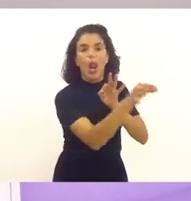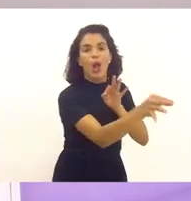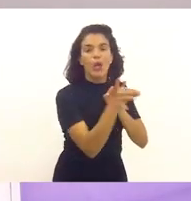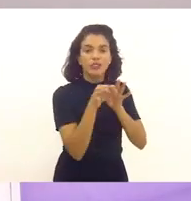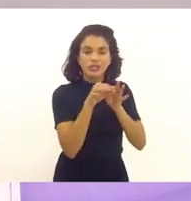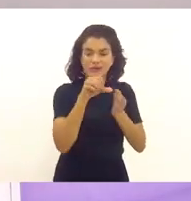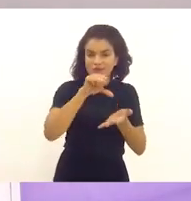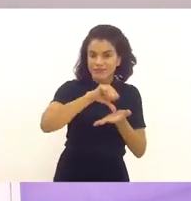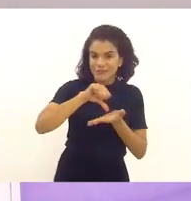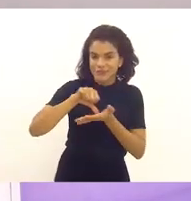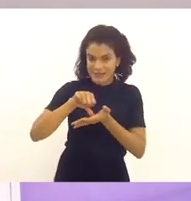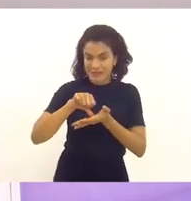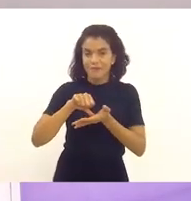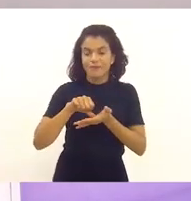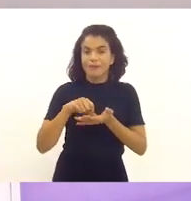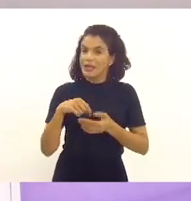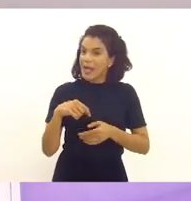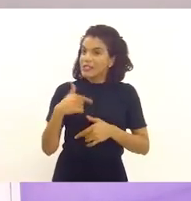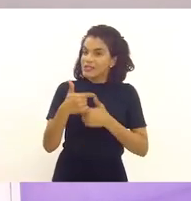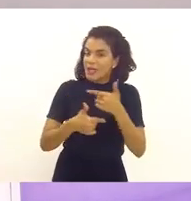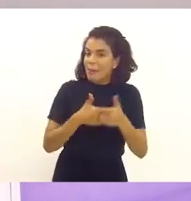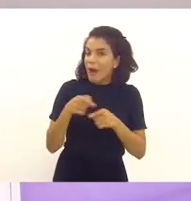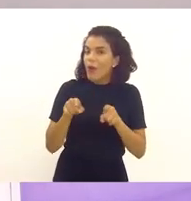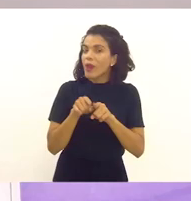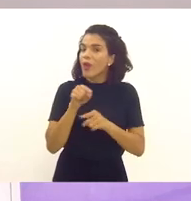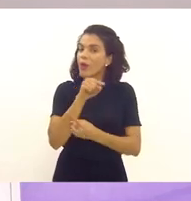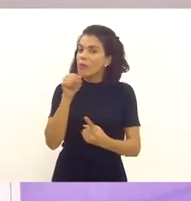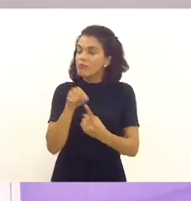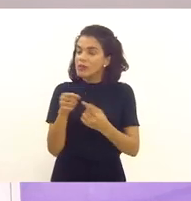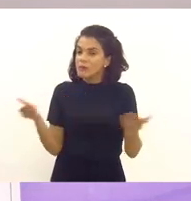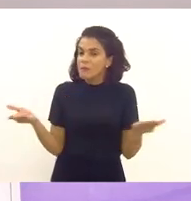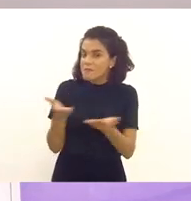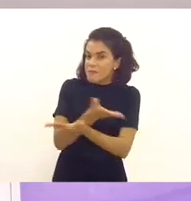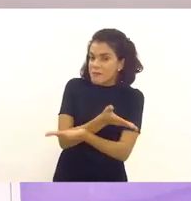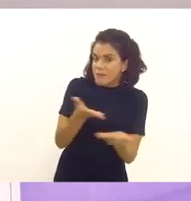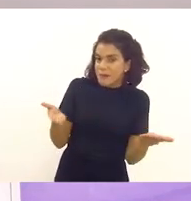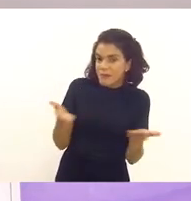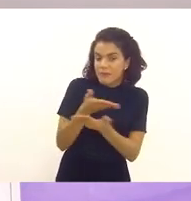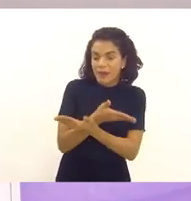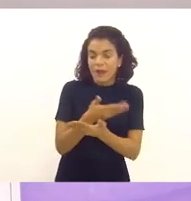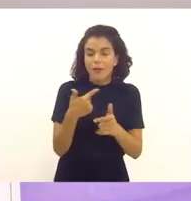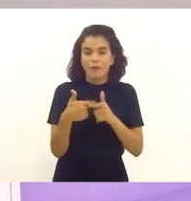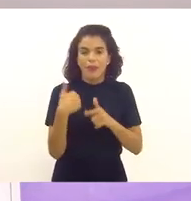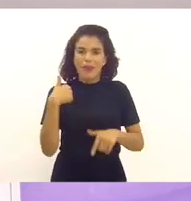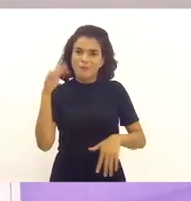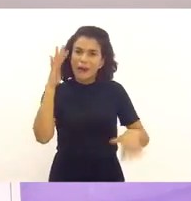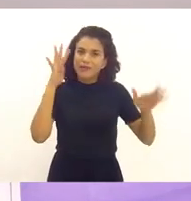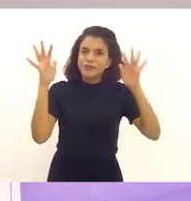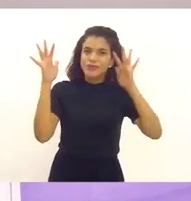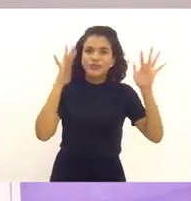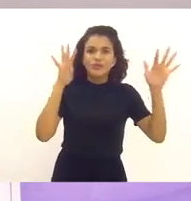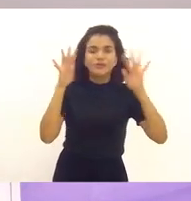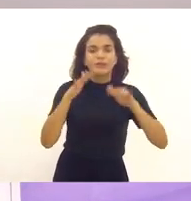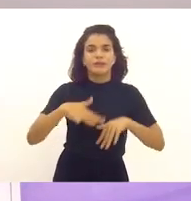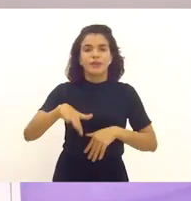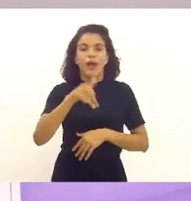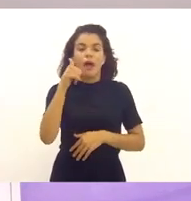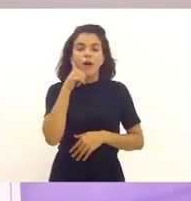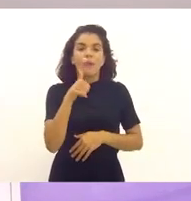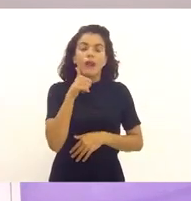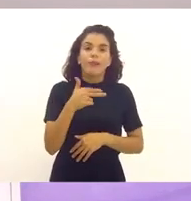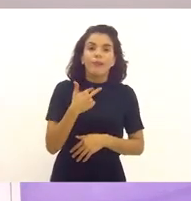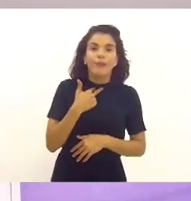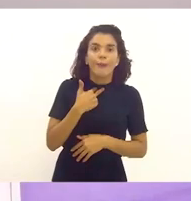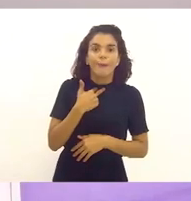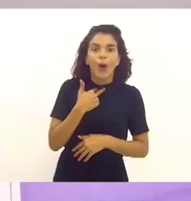também opera mediar nessas situações né porque você imagina essa mulher ela não pode